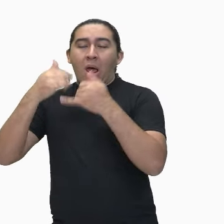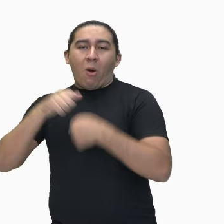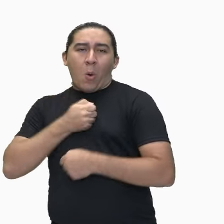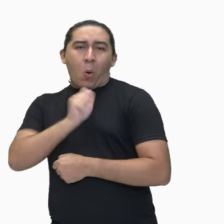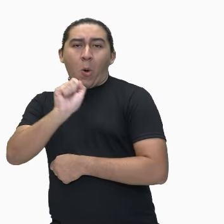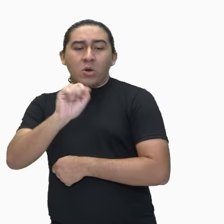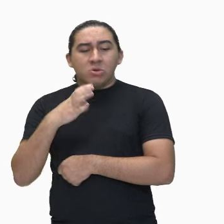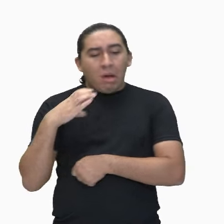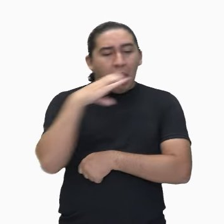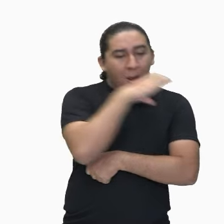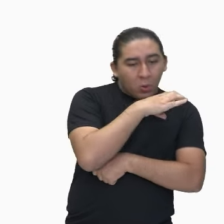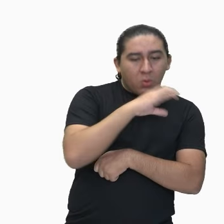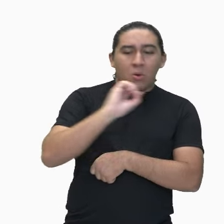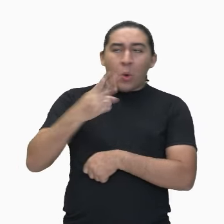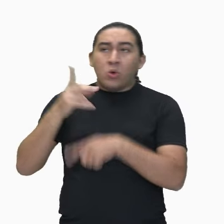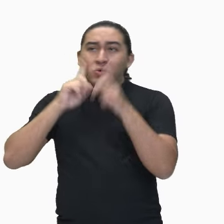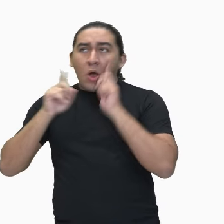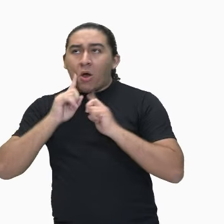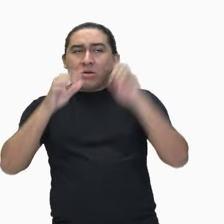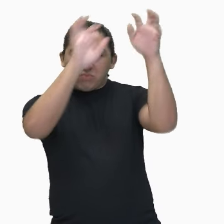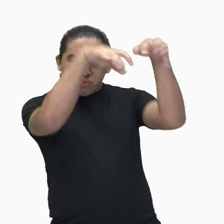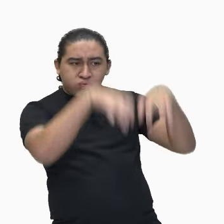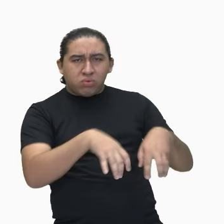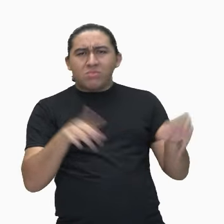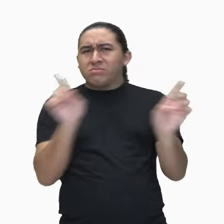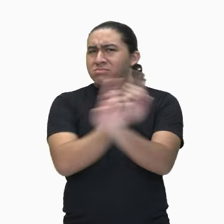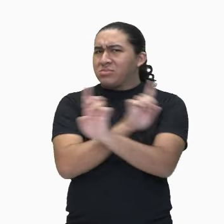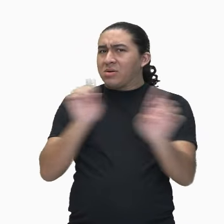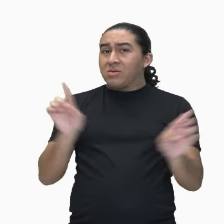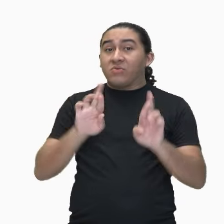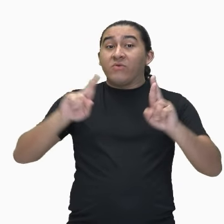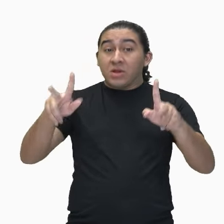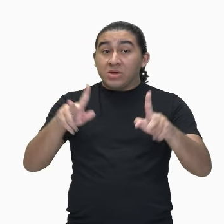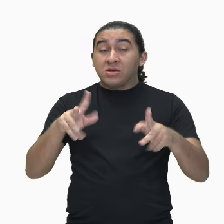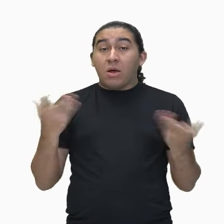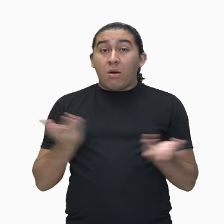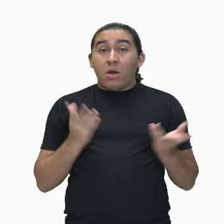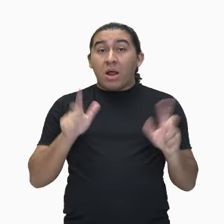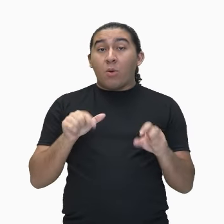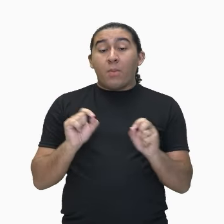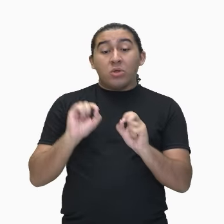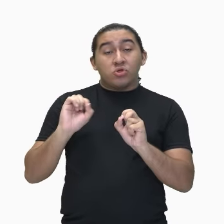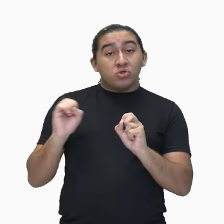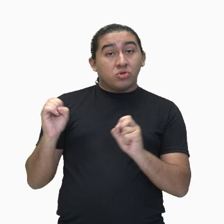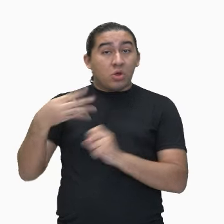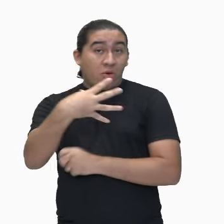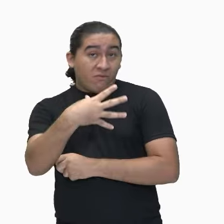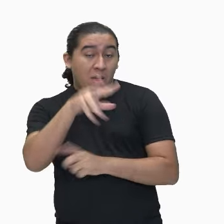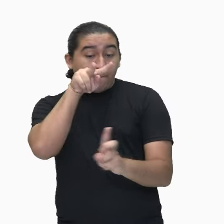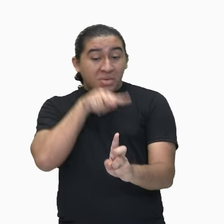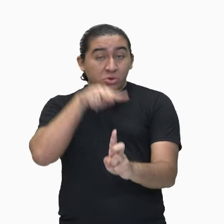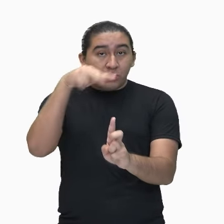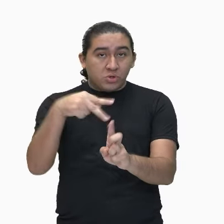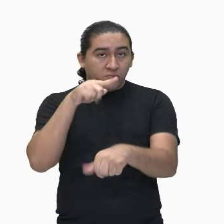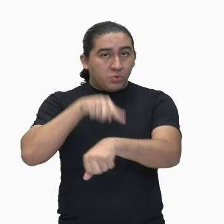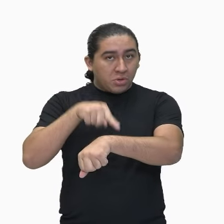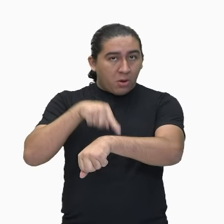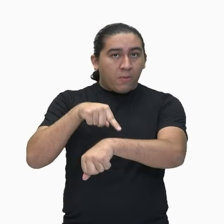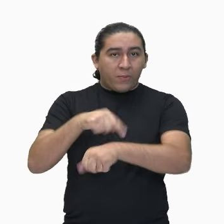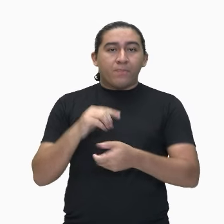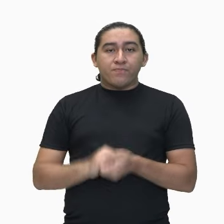não choveu. Não é mais só a vontade de Deus. Então existe o que aqui? Uma nova percepção do tempo.